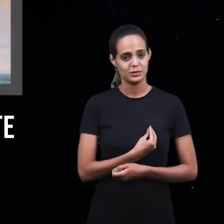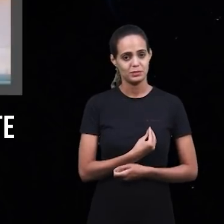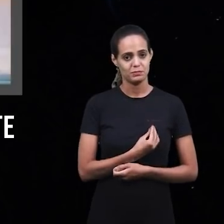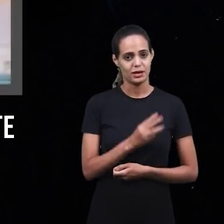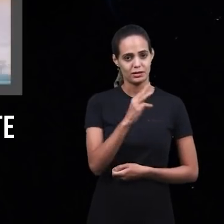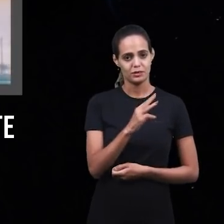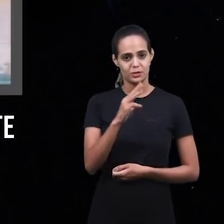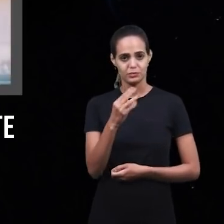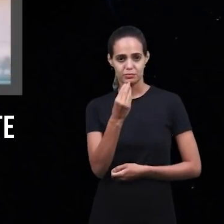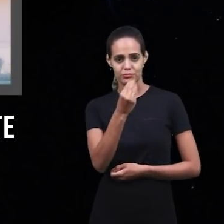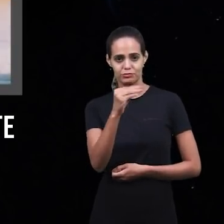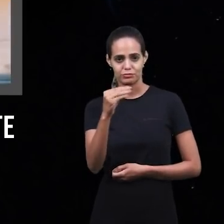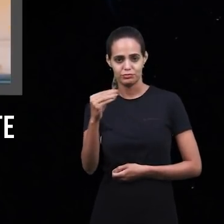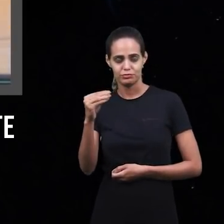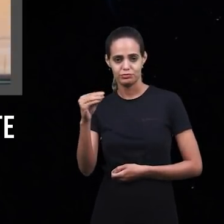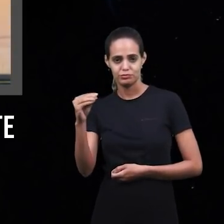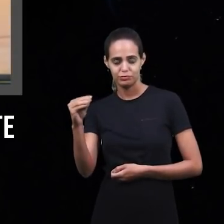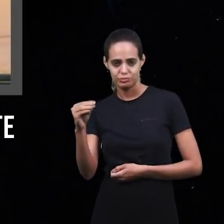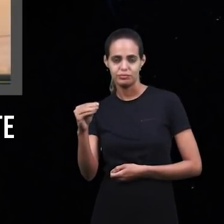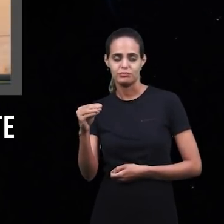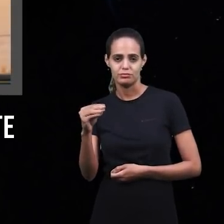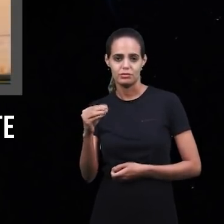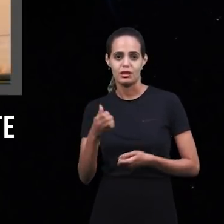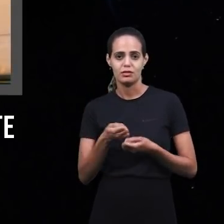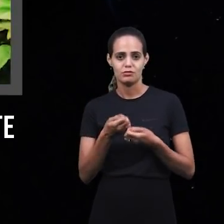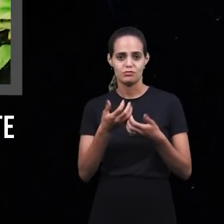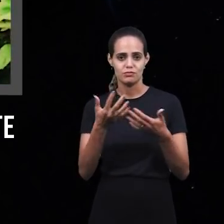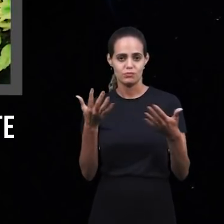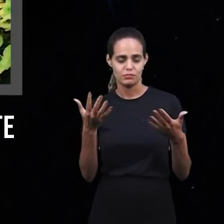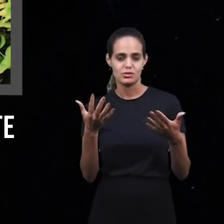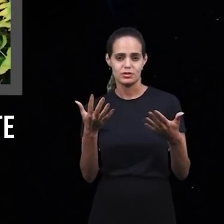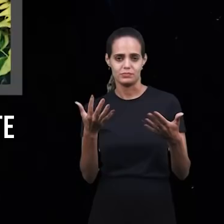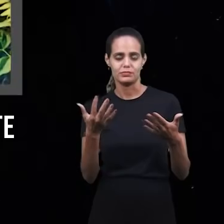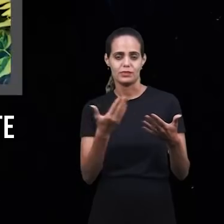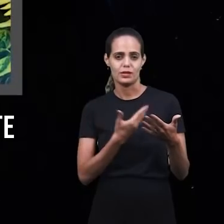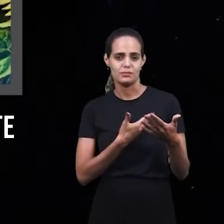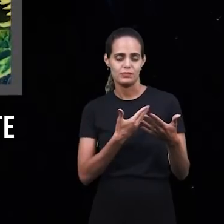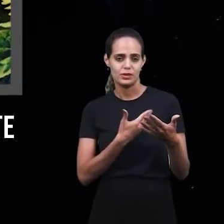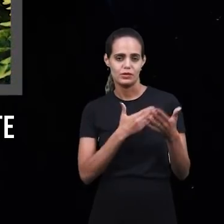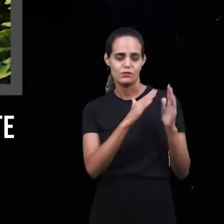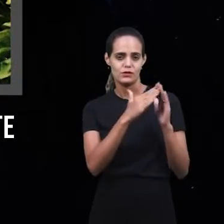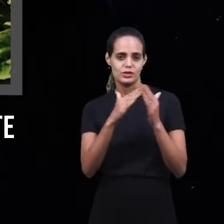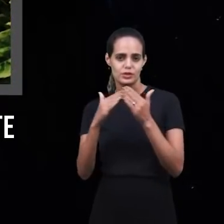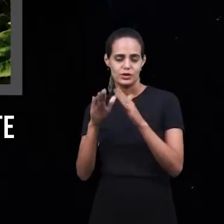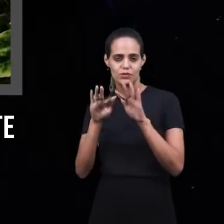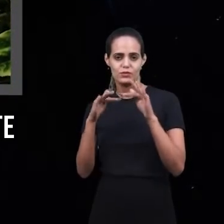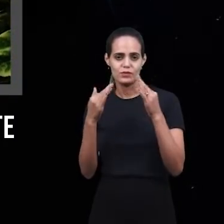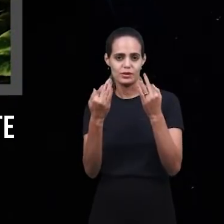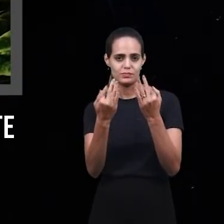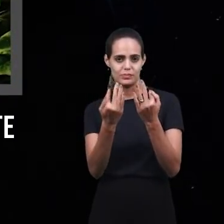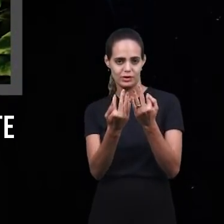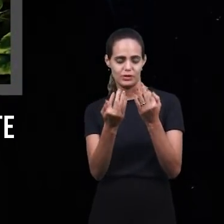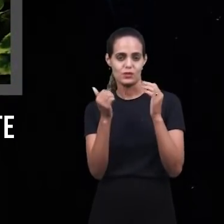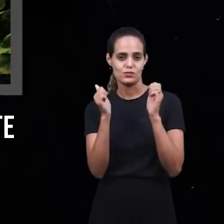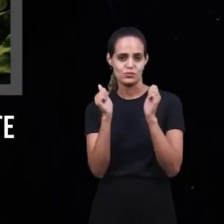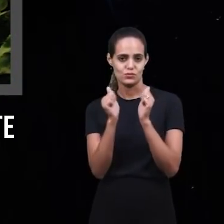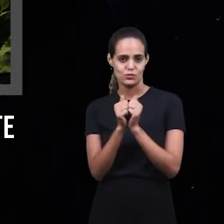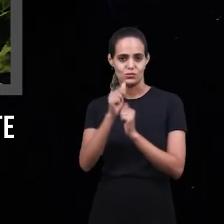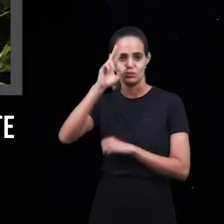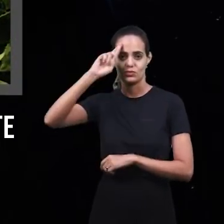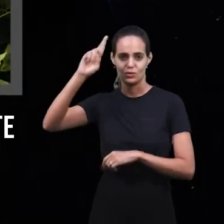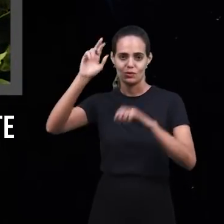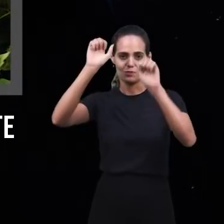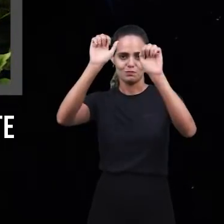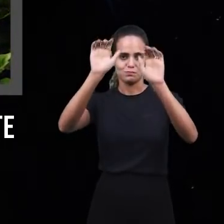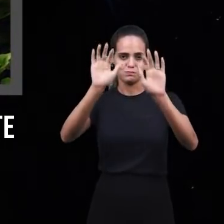amigos, vizinhos, parentes, pessoas por quem você está orando. E juntos receberemos uma grande bênção do